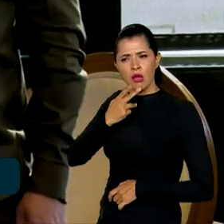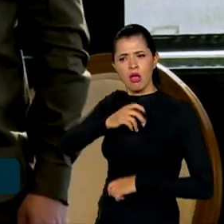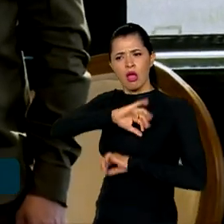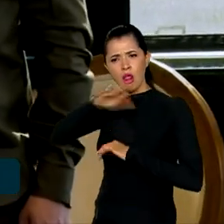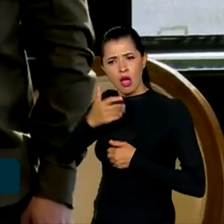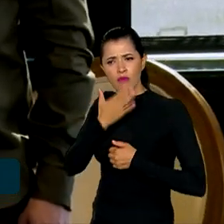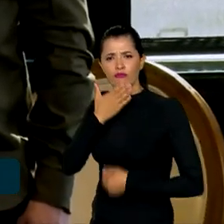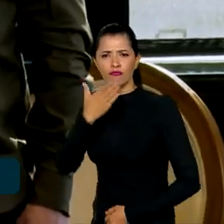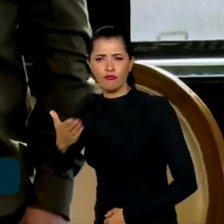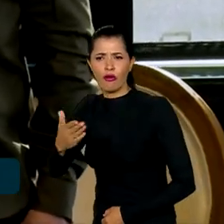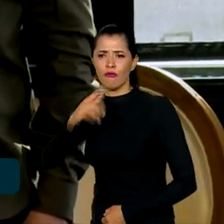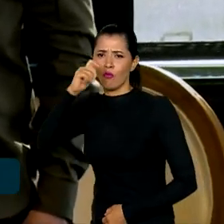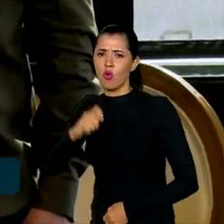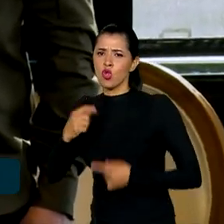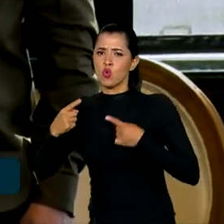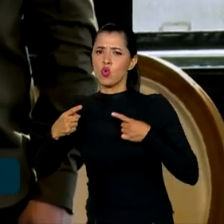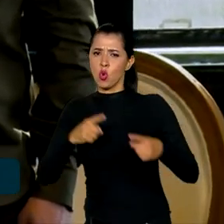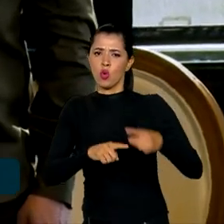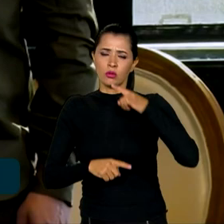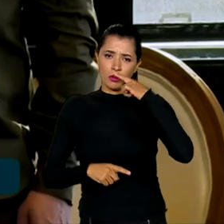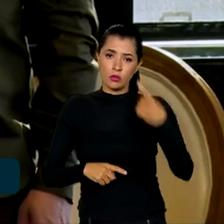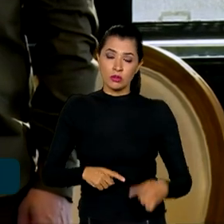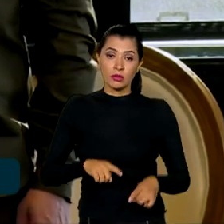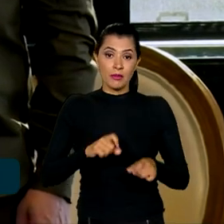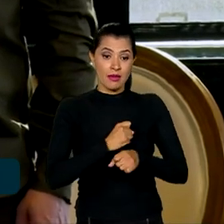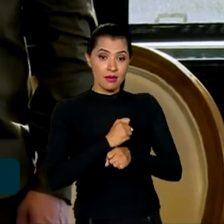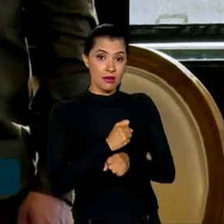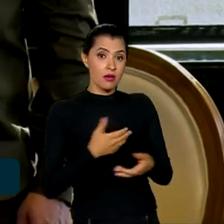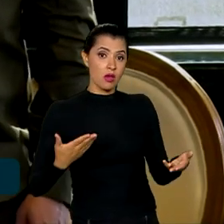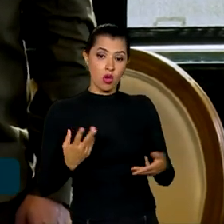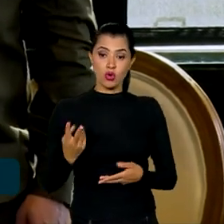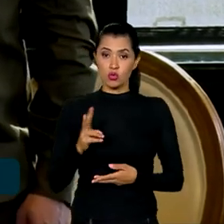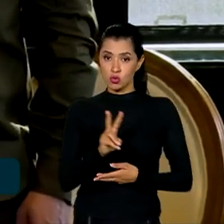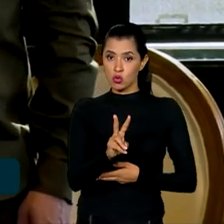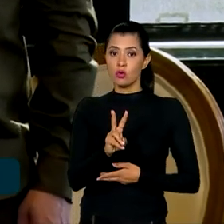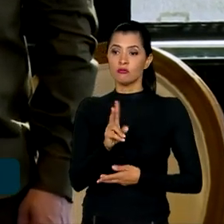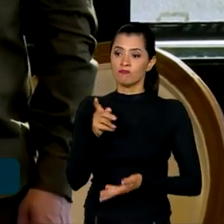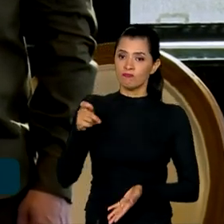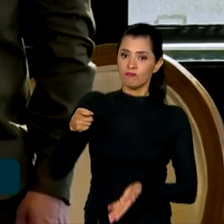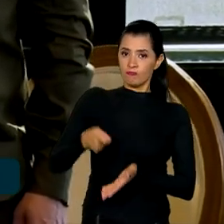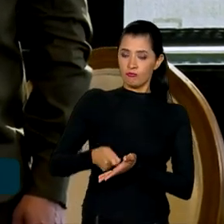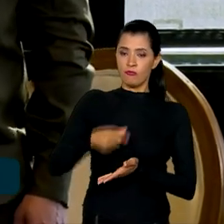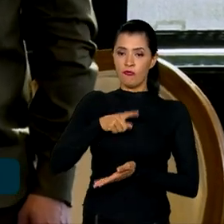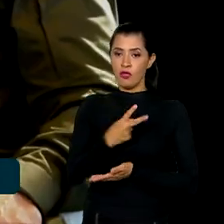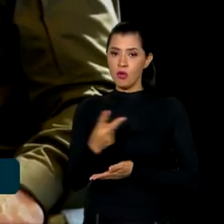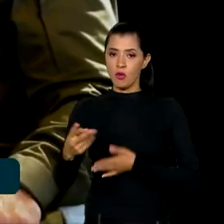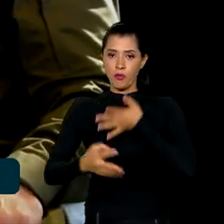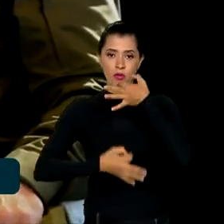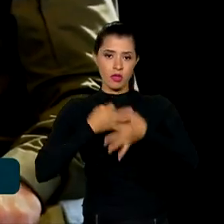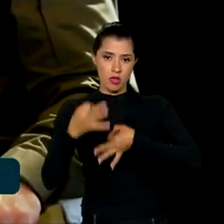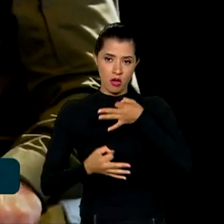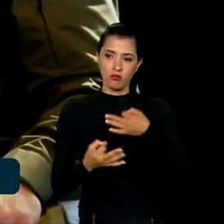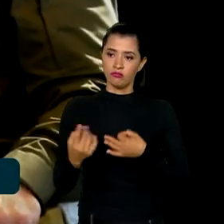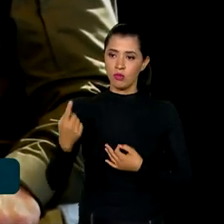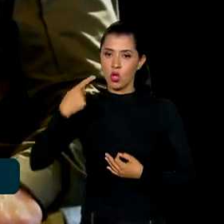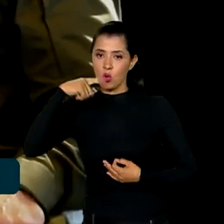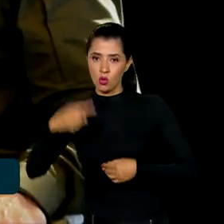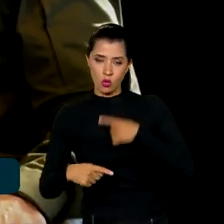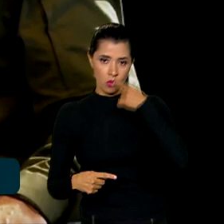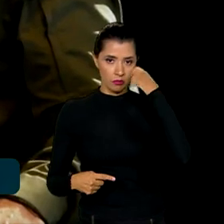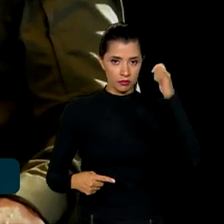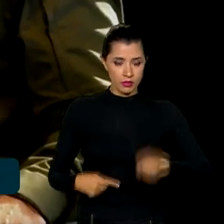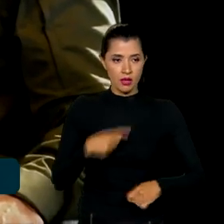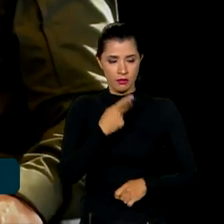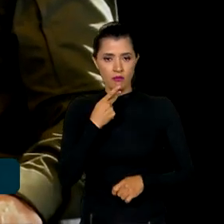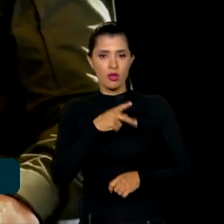da Ucrânia e contra a Rússia. Durante esse ano, os dois lados se mostraram firmes em suas posições. Zelensky pediu para encontrar